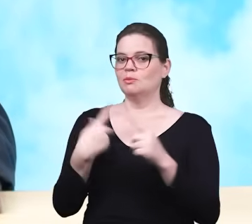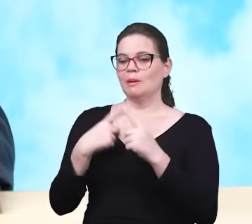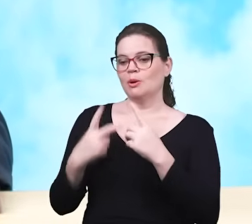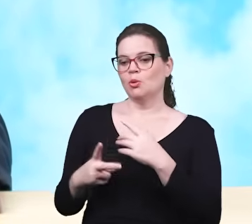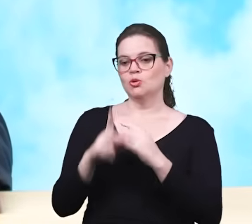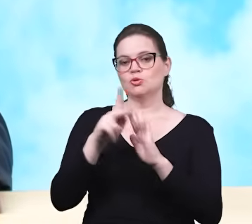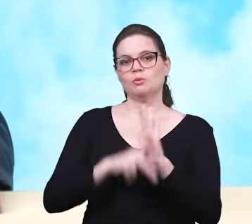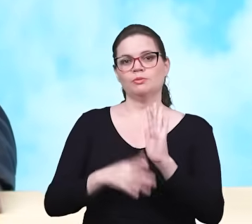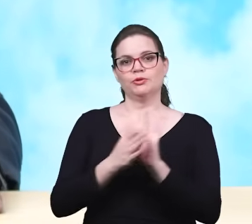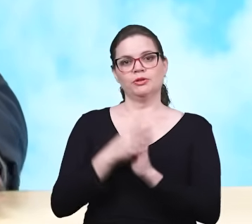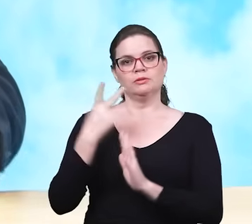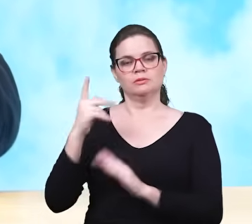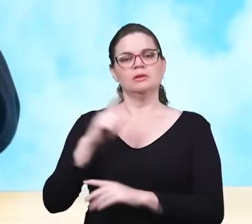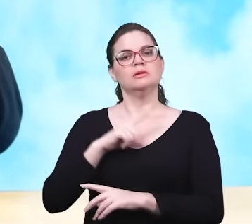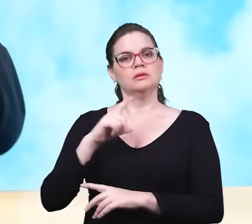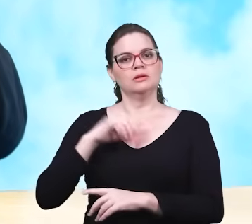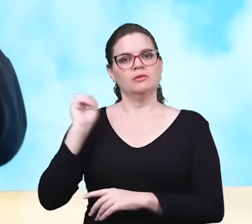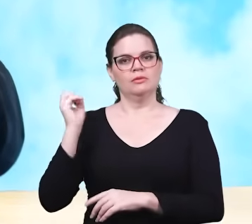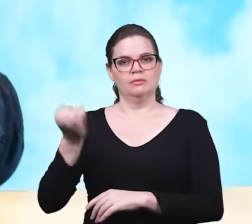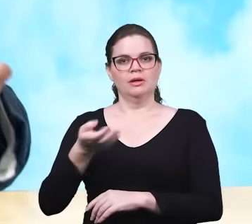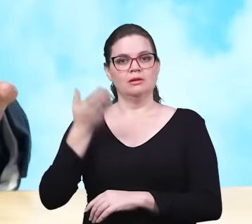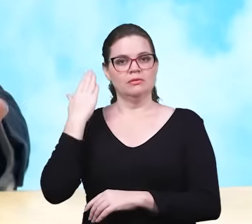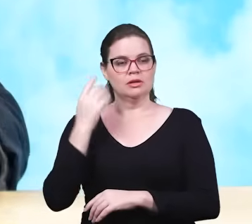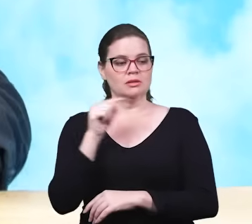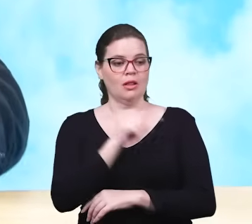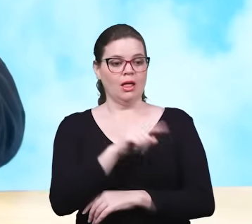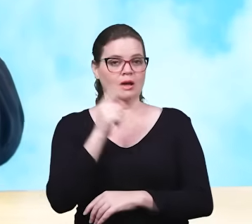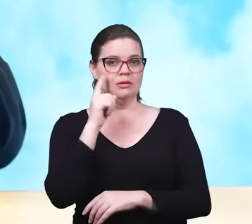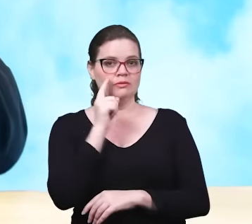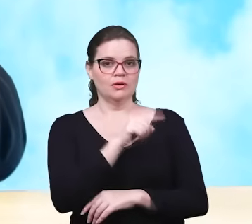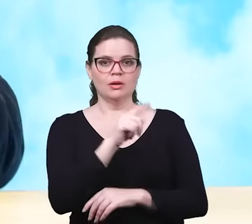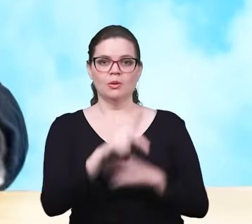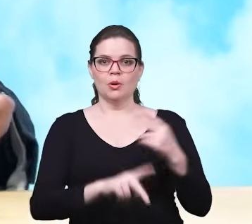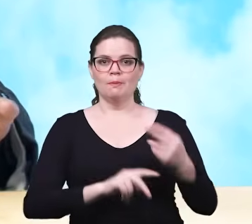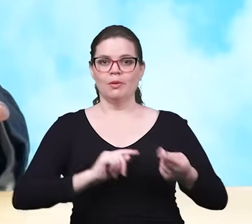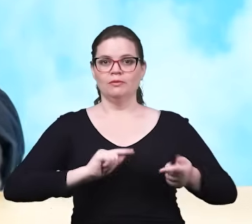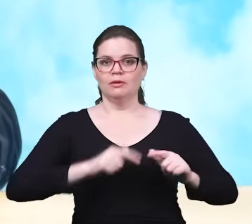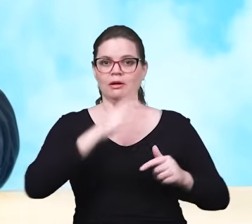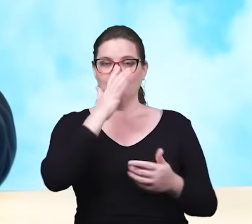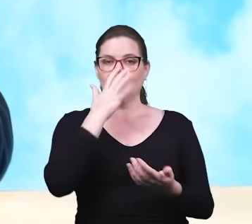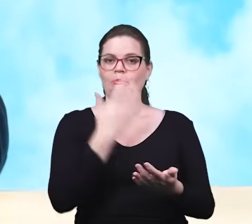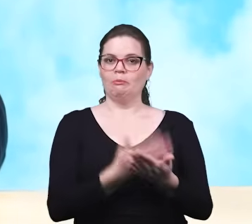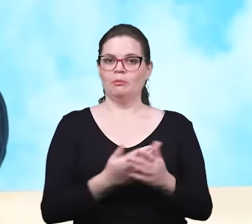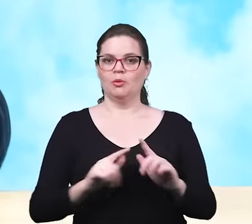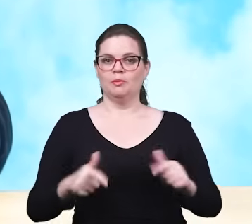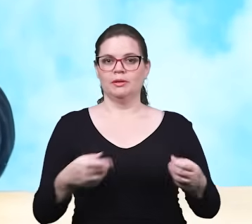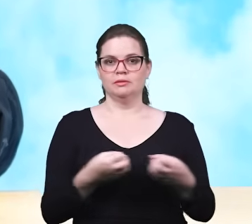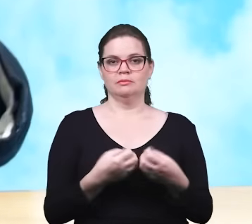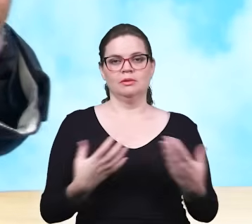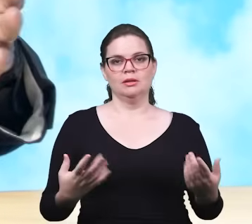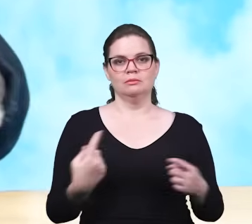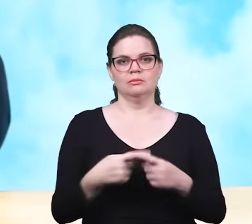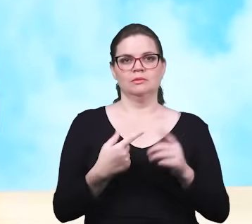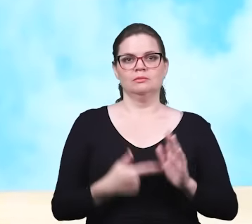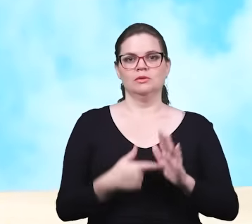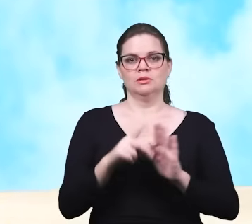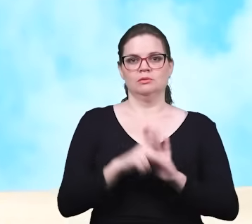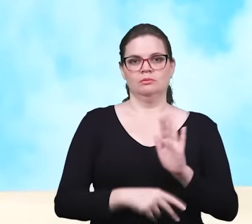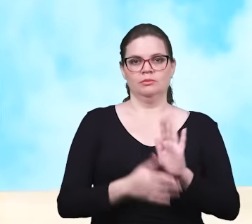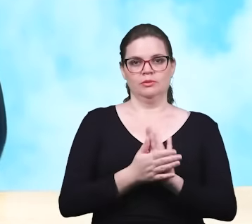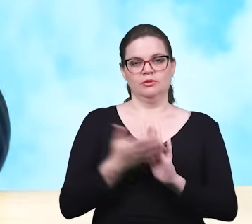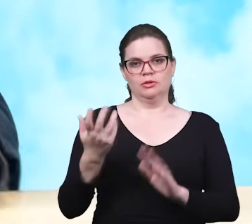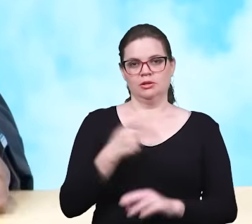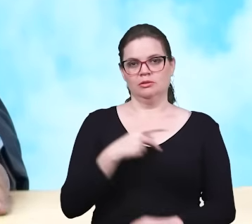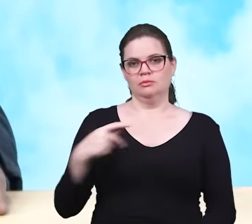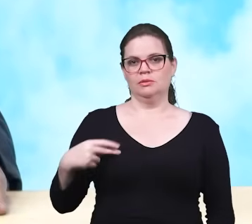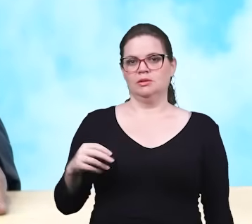teve revelação que ninguém nunca imaginou, que ninguém nunca viu. Aí o senhor fala de um projeto que o pastor Luciano vai falar agora.